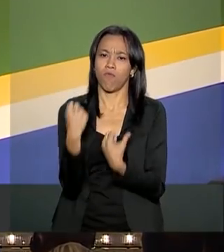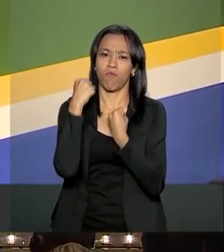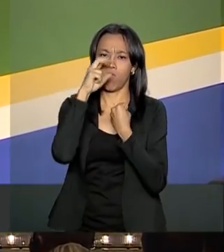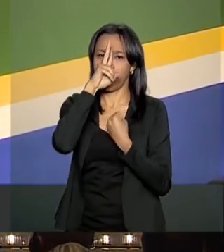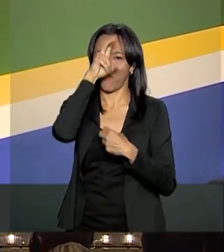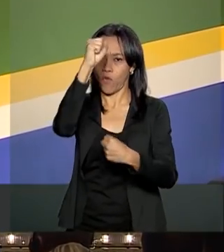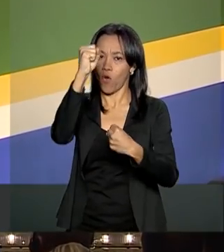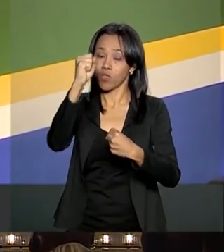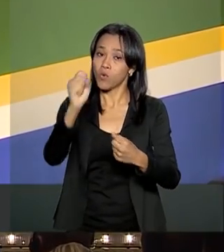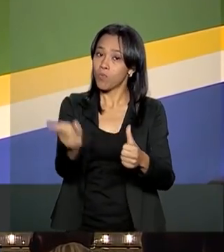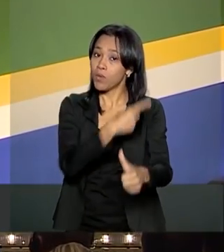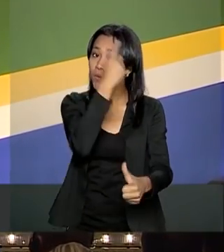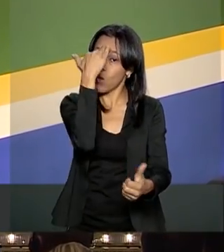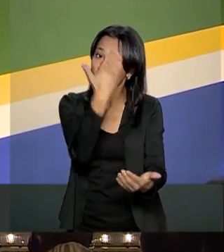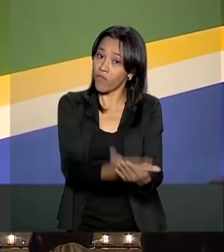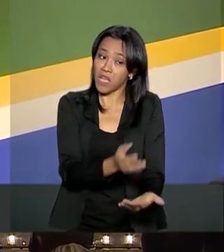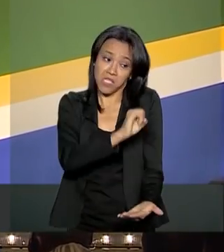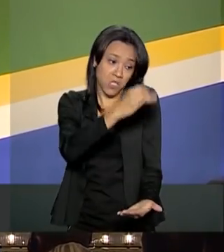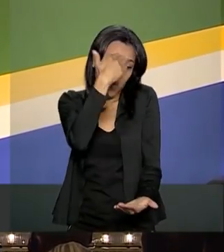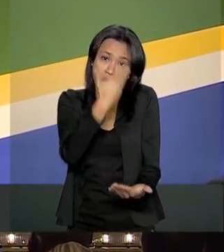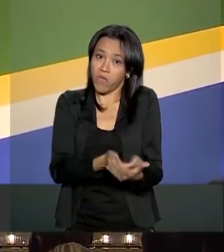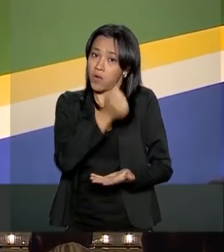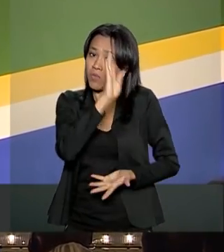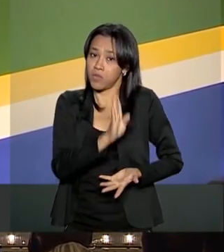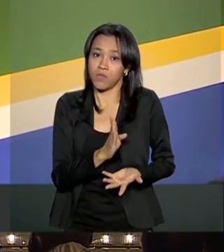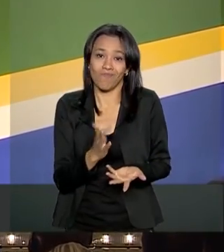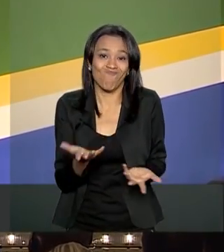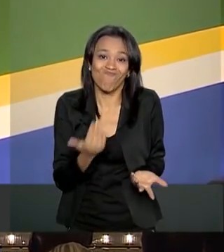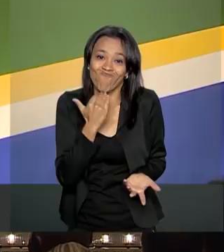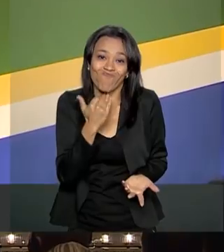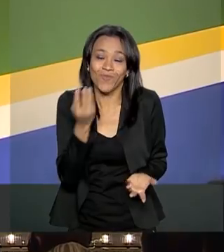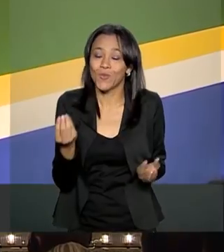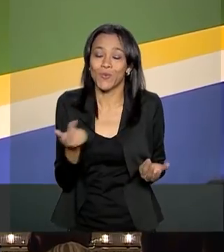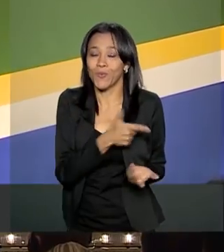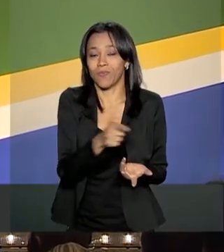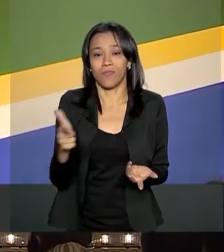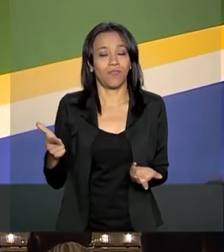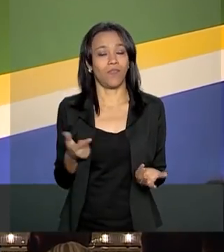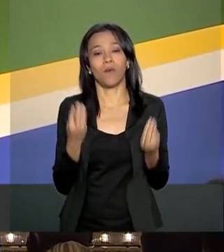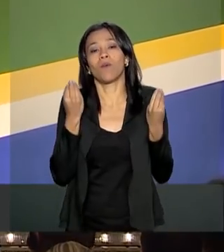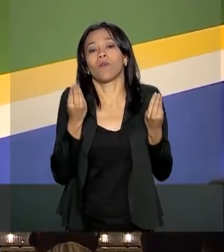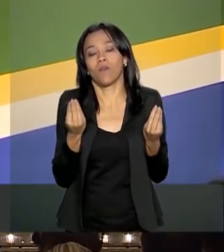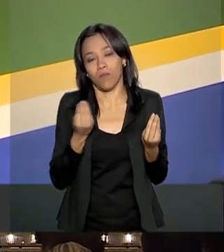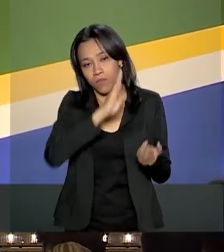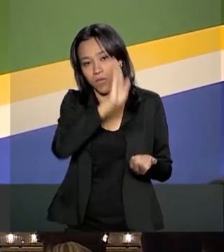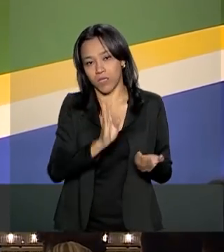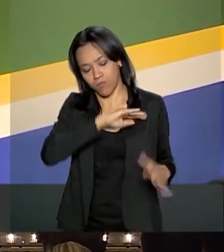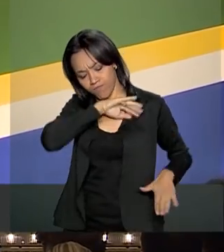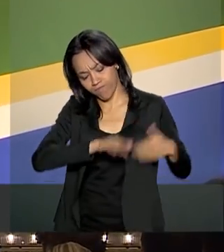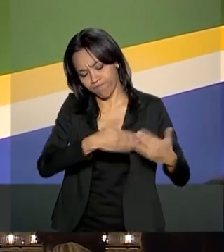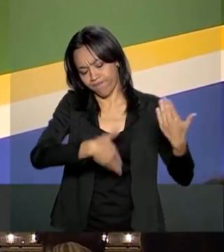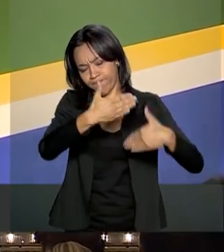confiança. Se os senhores não confiarem no Brasil, não tem como o Brasil crescer.